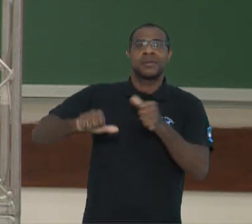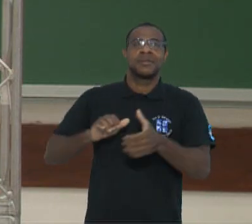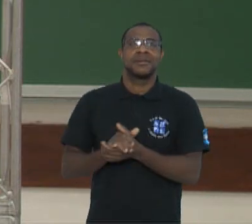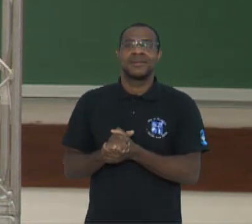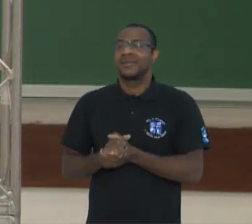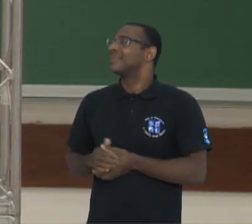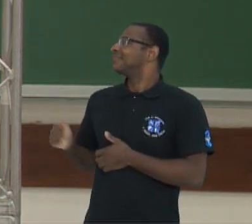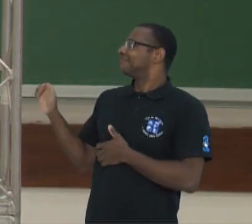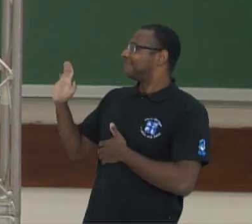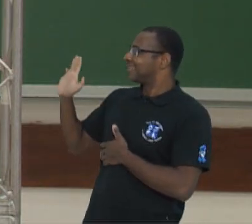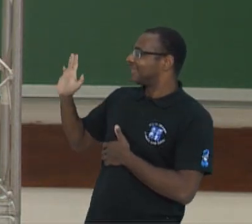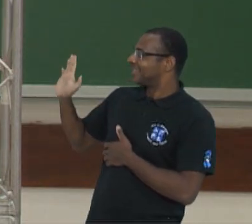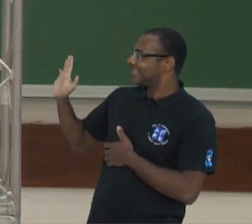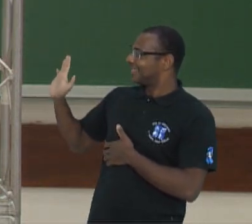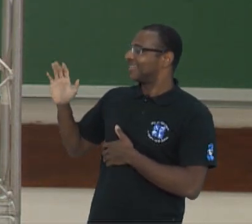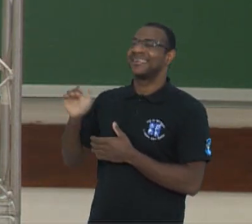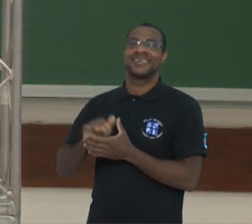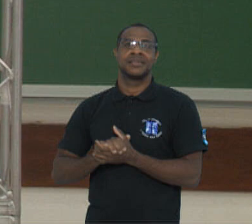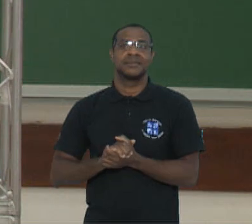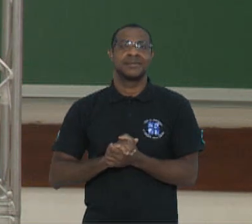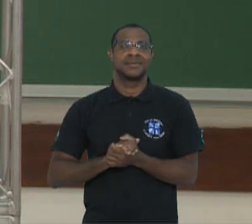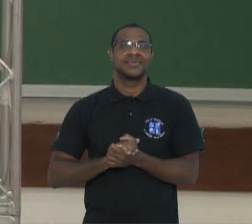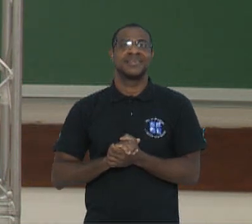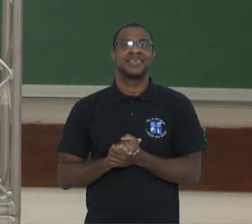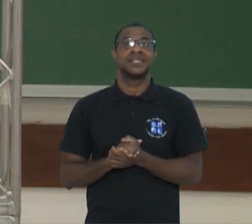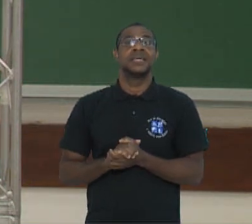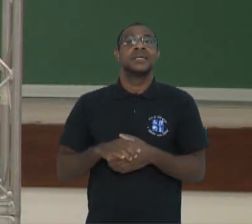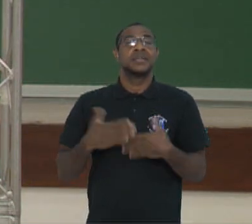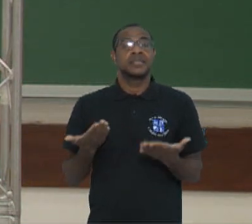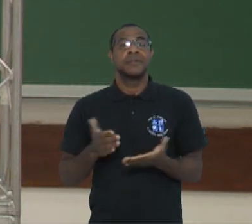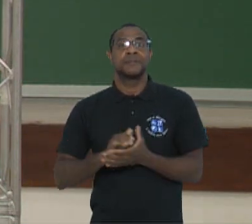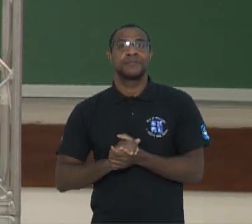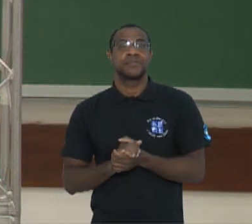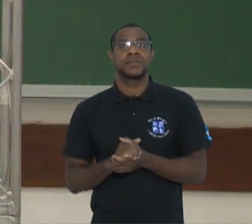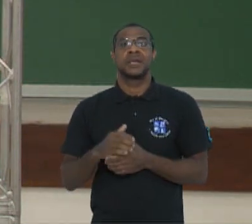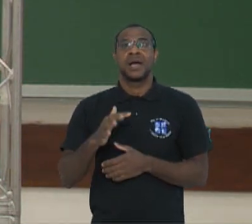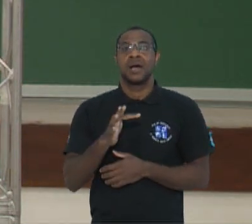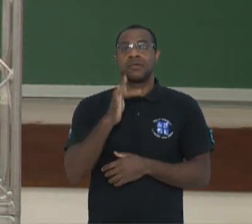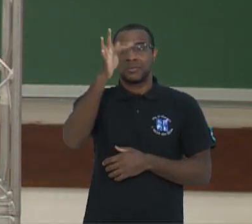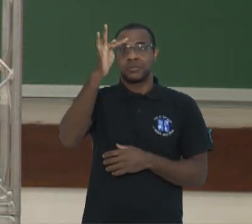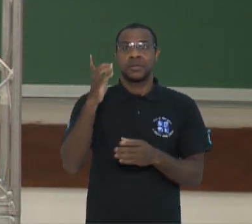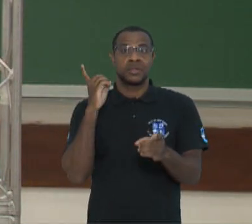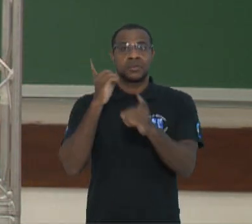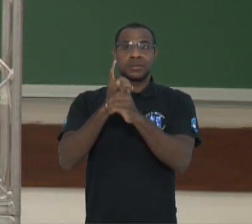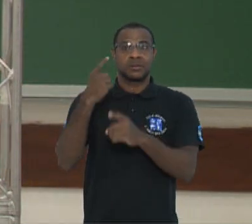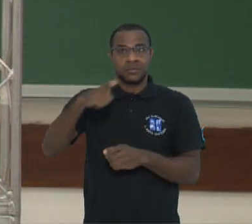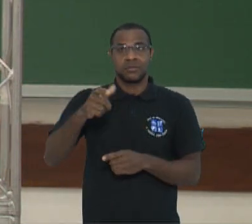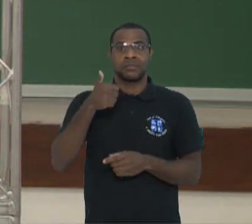despeço de você, bye bye, e nós nos vemos em breve. See you!